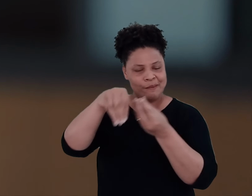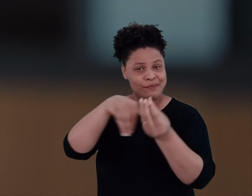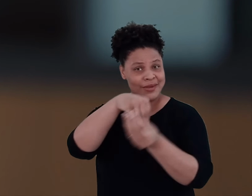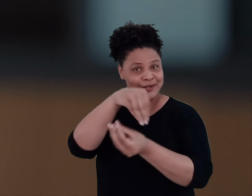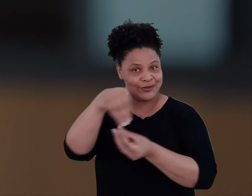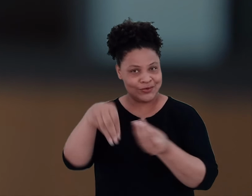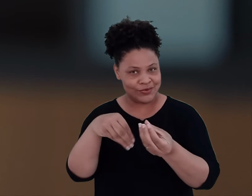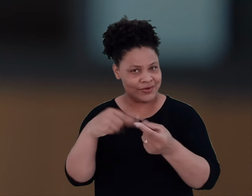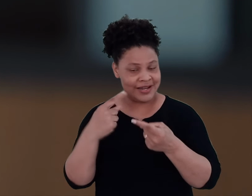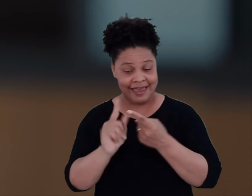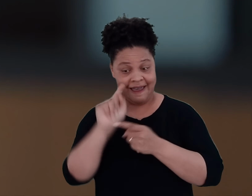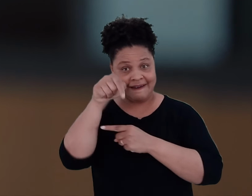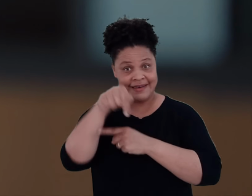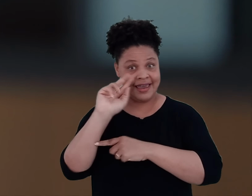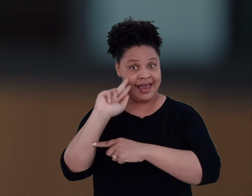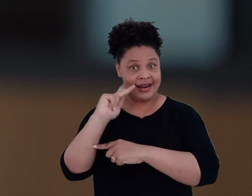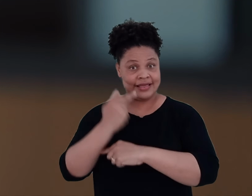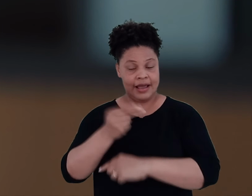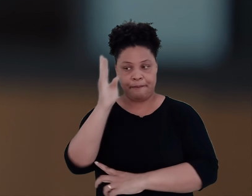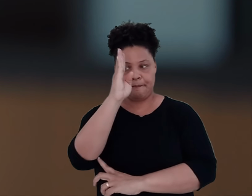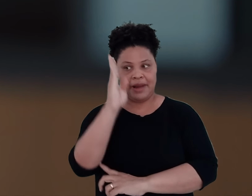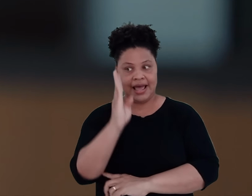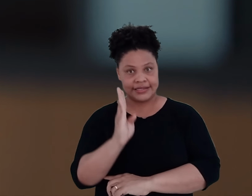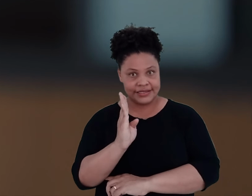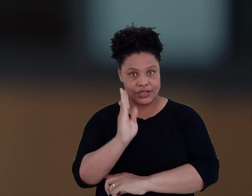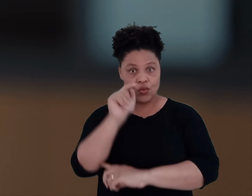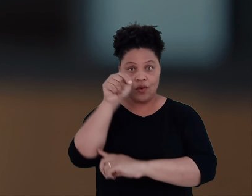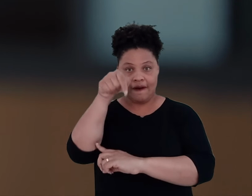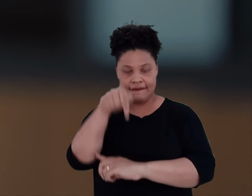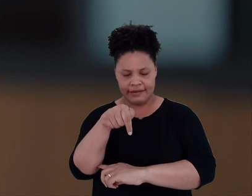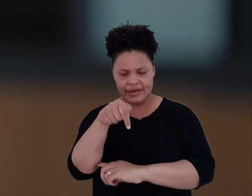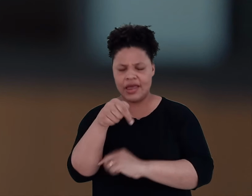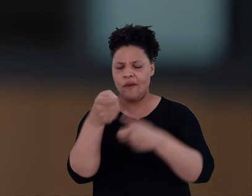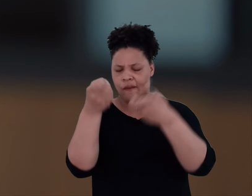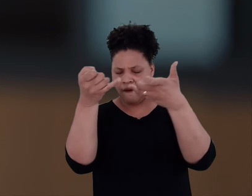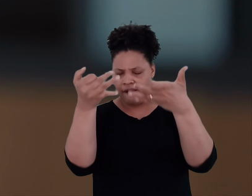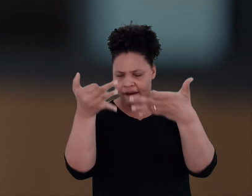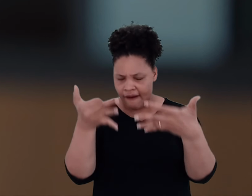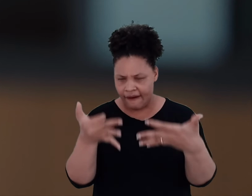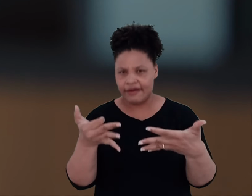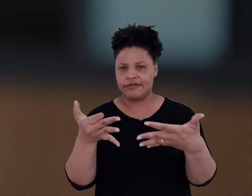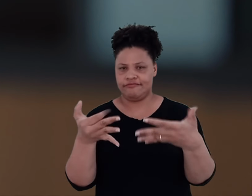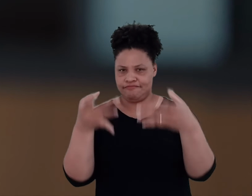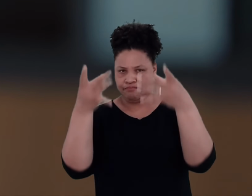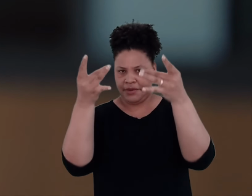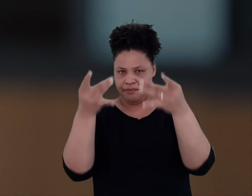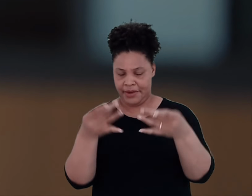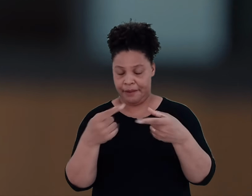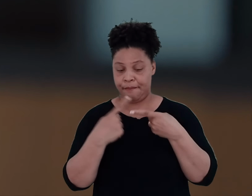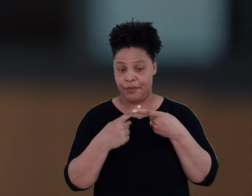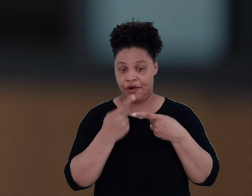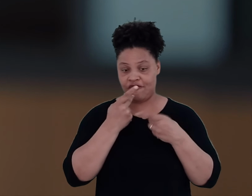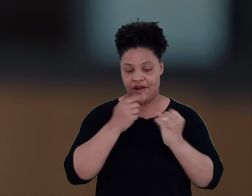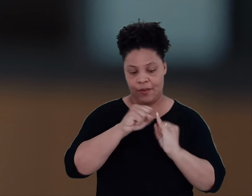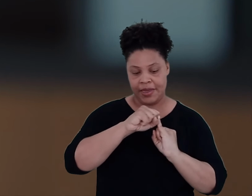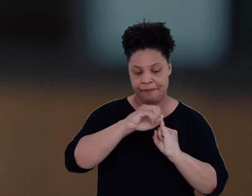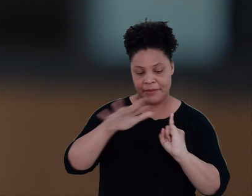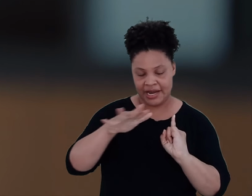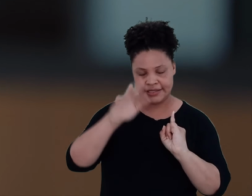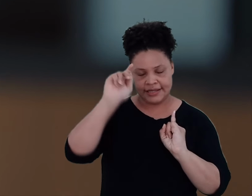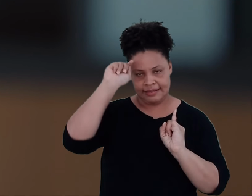negra se constitui aqui na nossa realidade brasileira, eu queria fazer uma distinção importante. Quando eu falo em imprensa